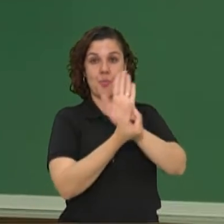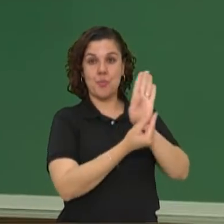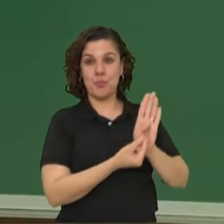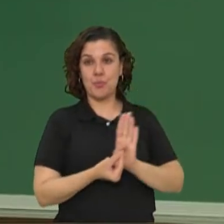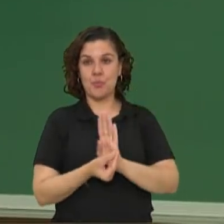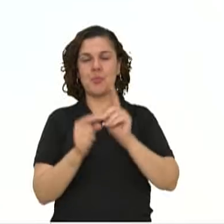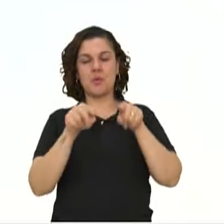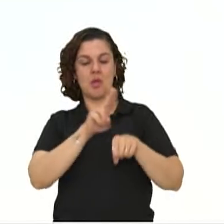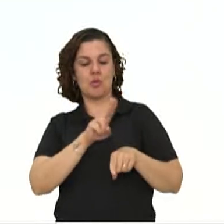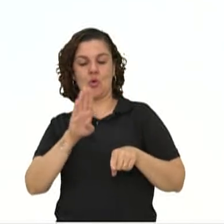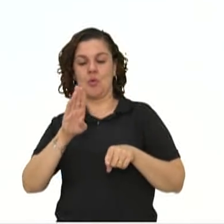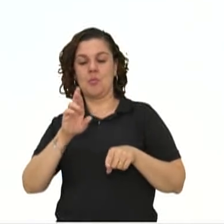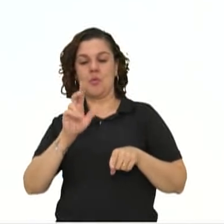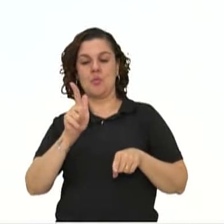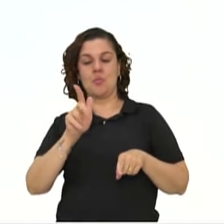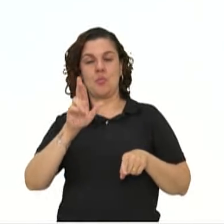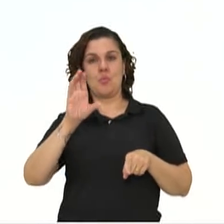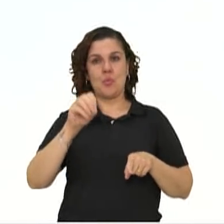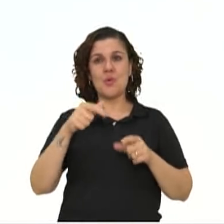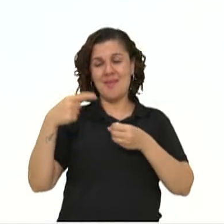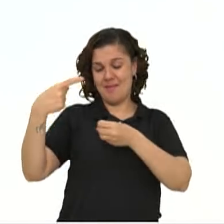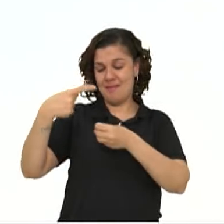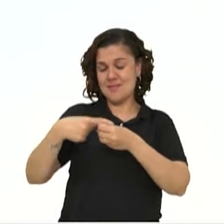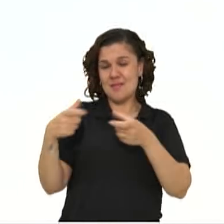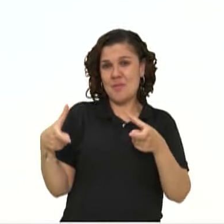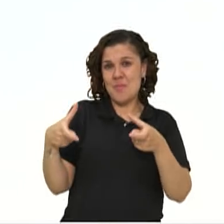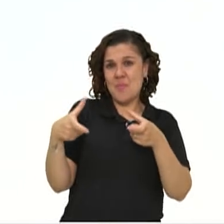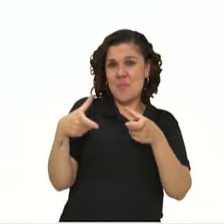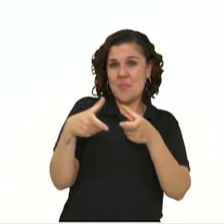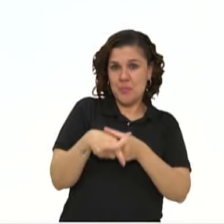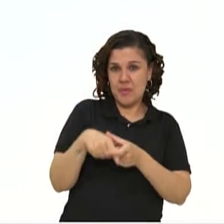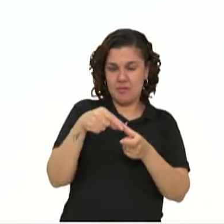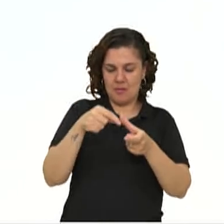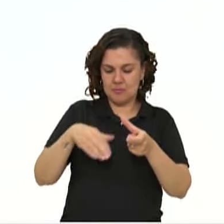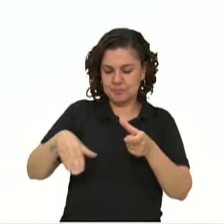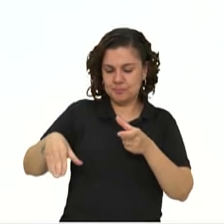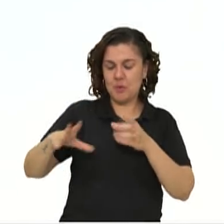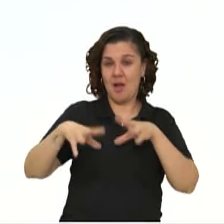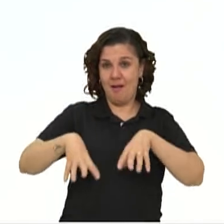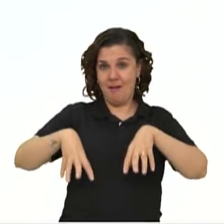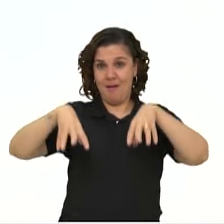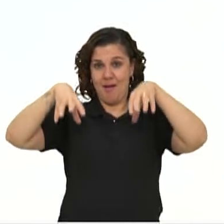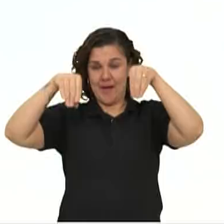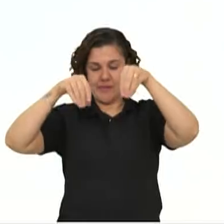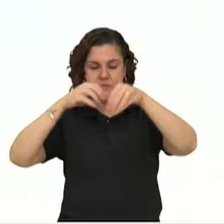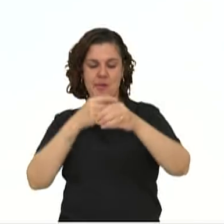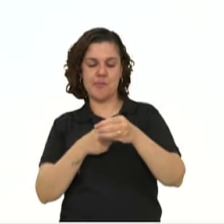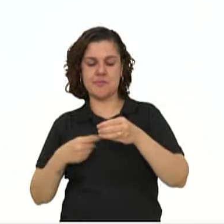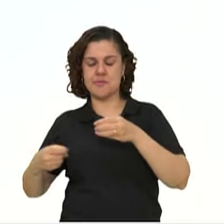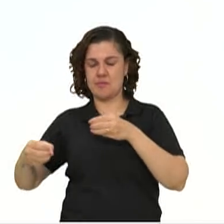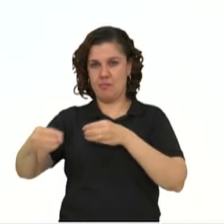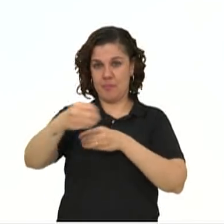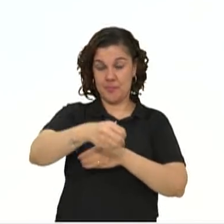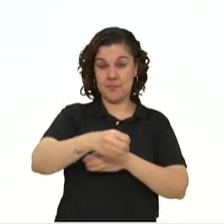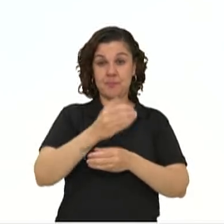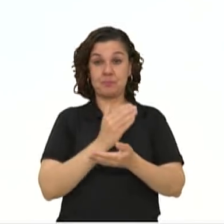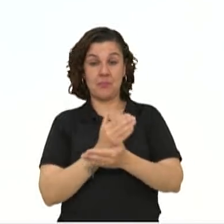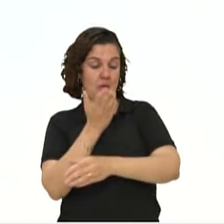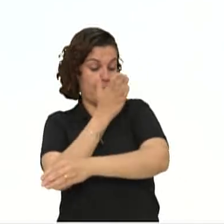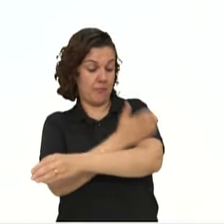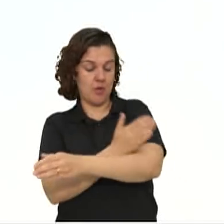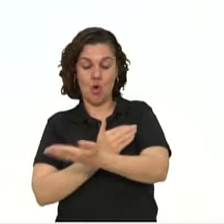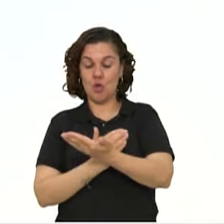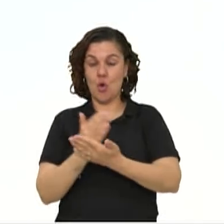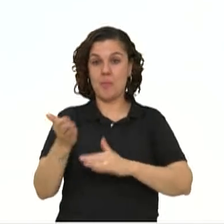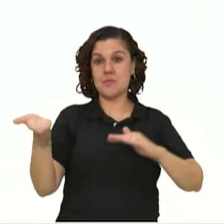deriva do burgo. Burgo era uma pequena cidade que apareceu ao redor dos castelos, no fim da Idade Média e no início da